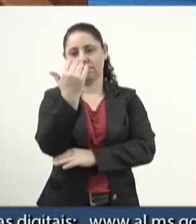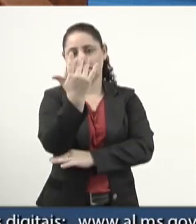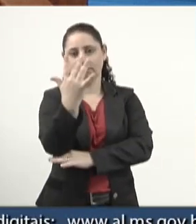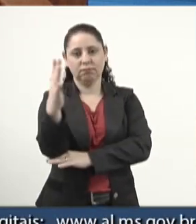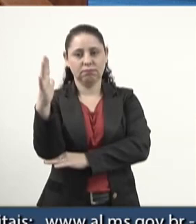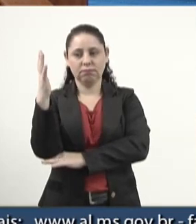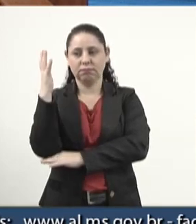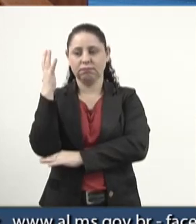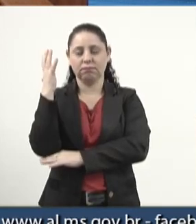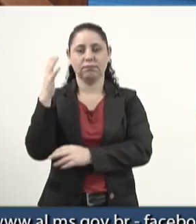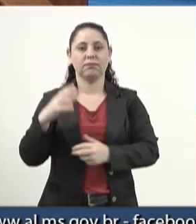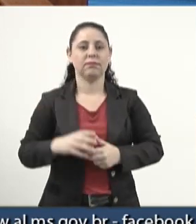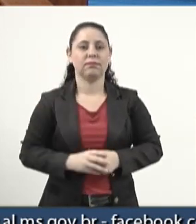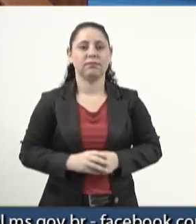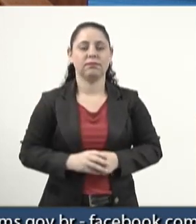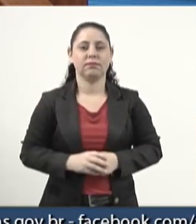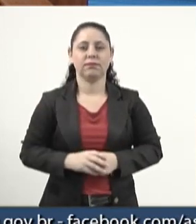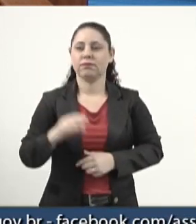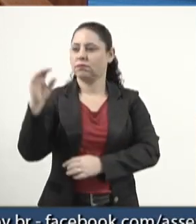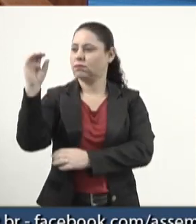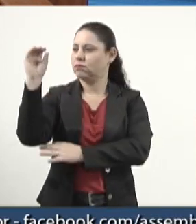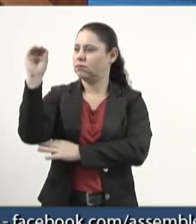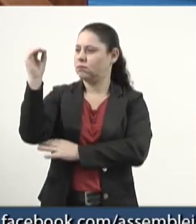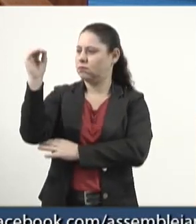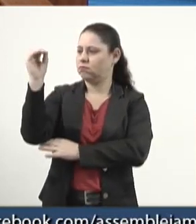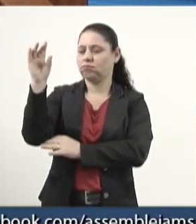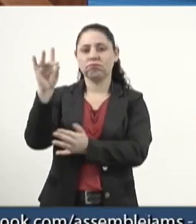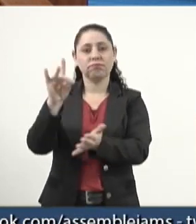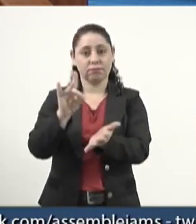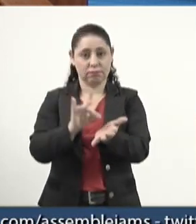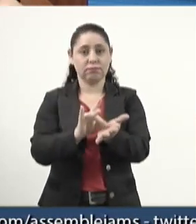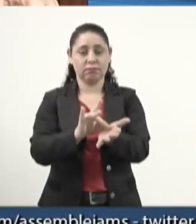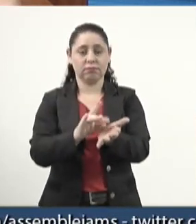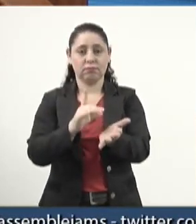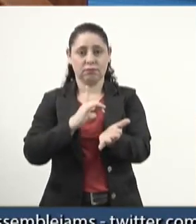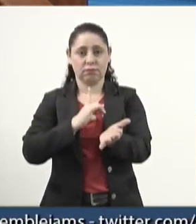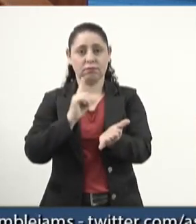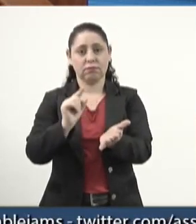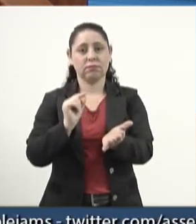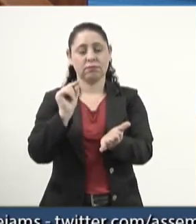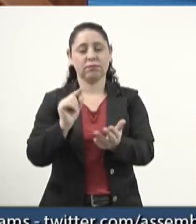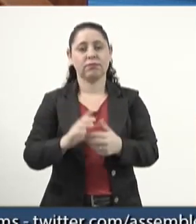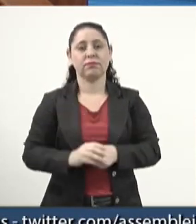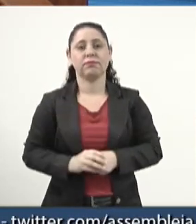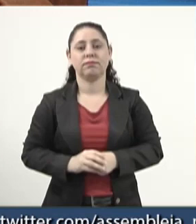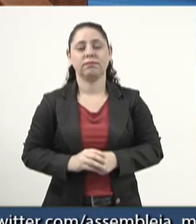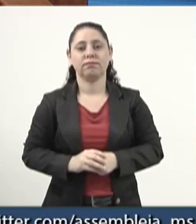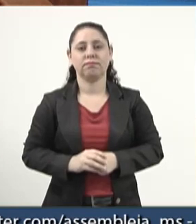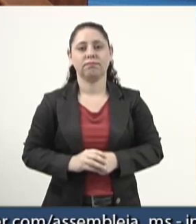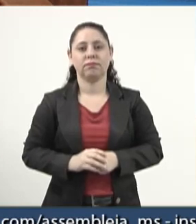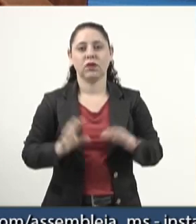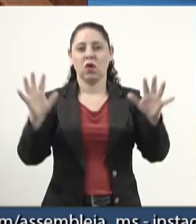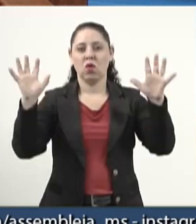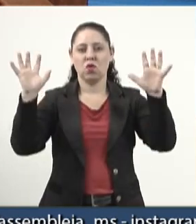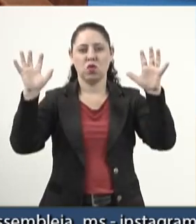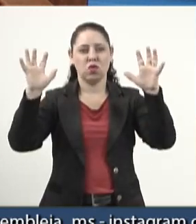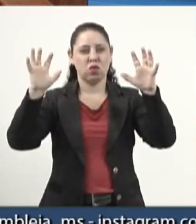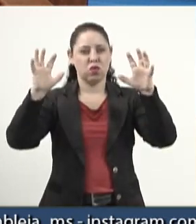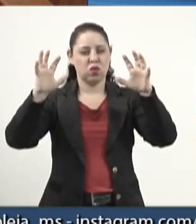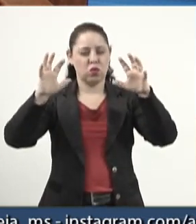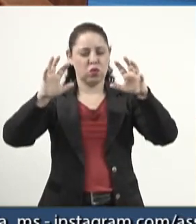ambiental, no Rio Grande do Sul, de fato, nós tivemos uma precipitação,